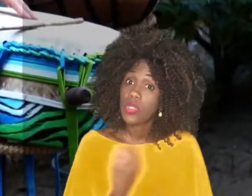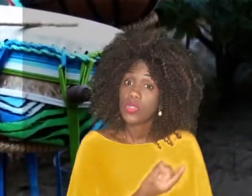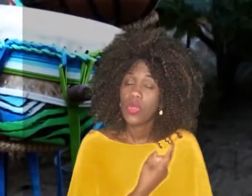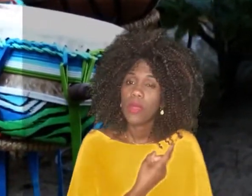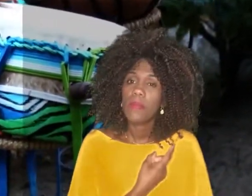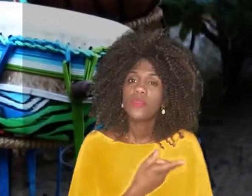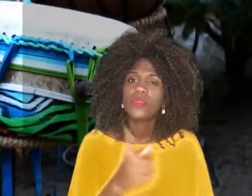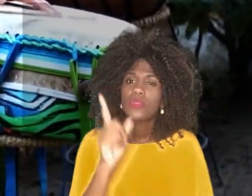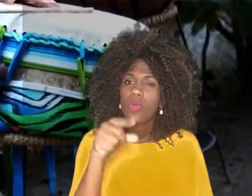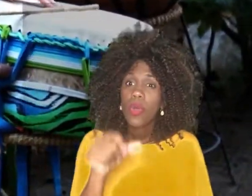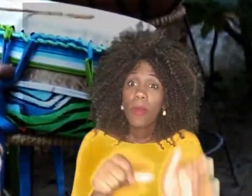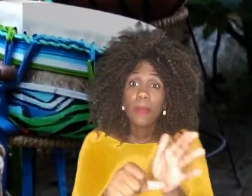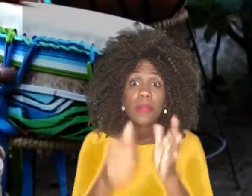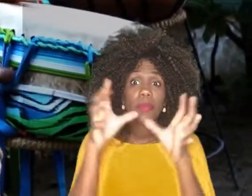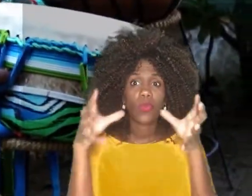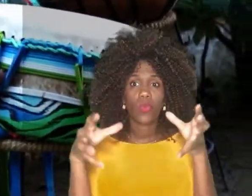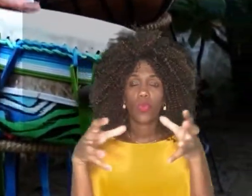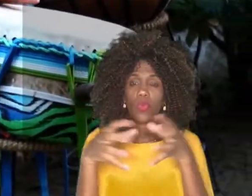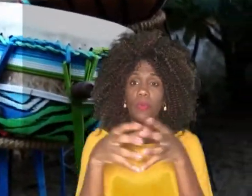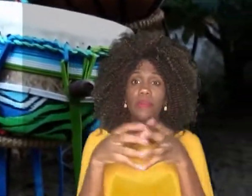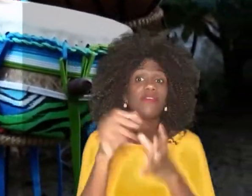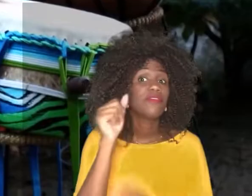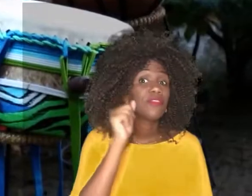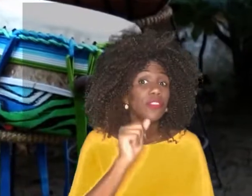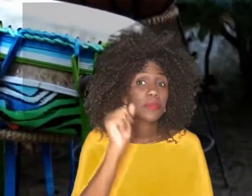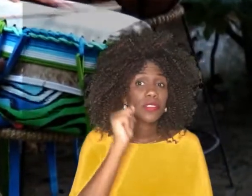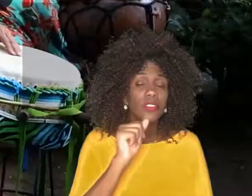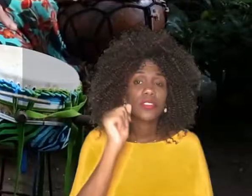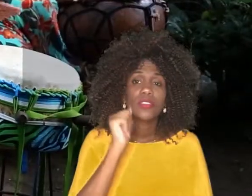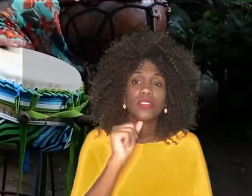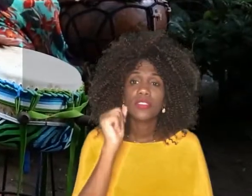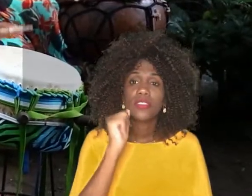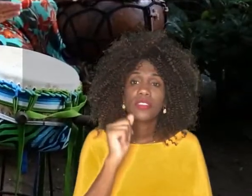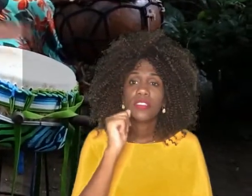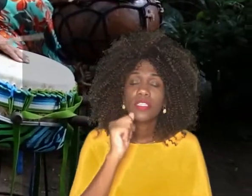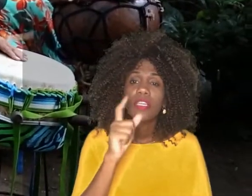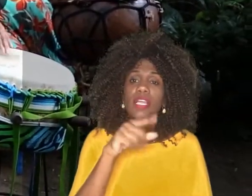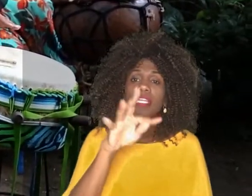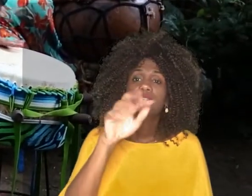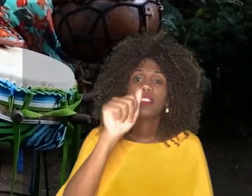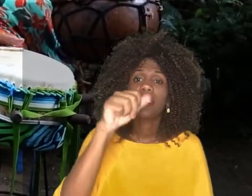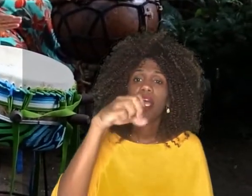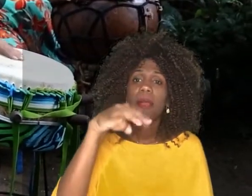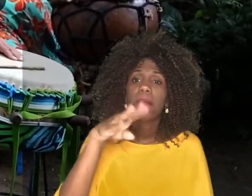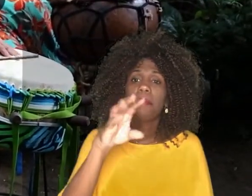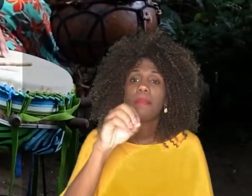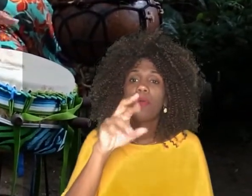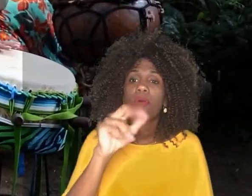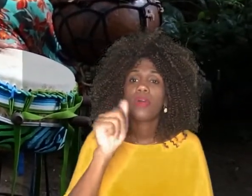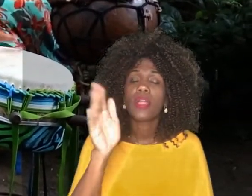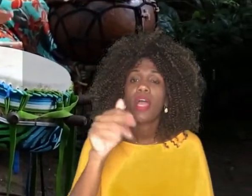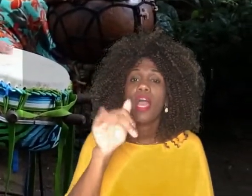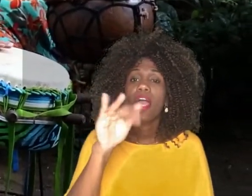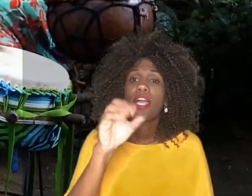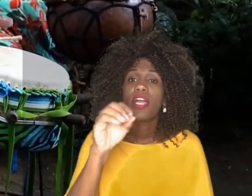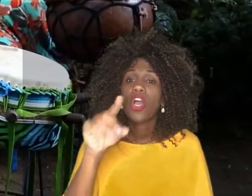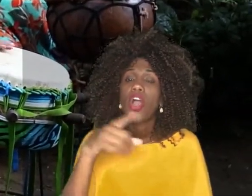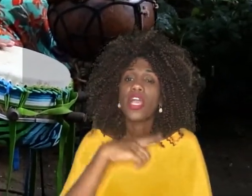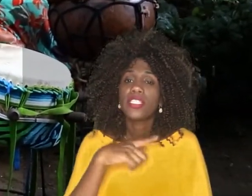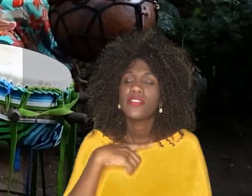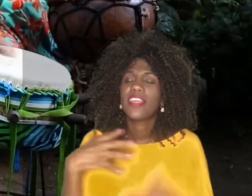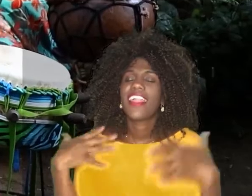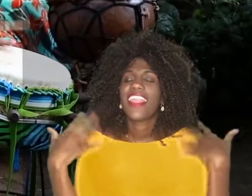Nós somos o primeiro grupo feminino, né, a tambora aió. Aió quer dizer